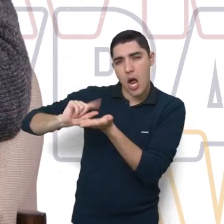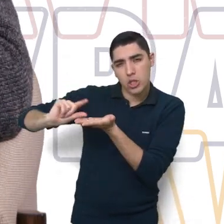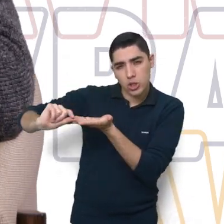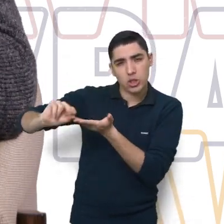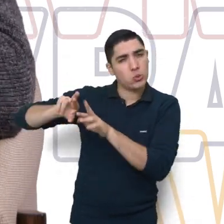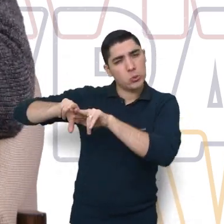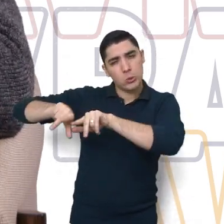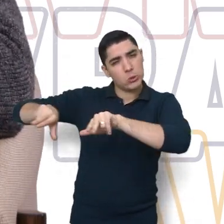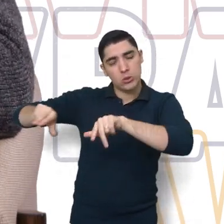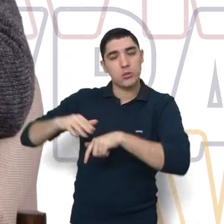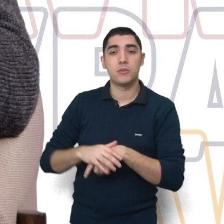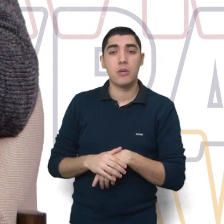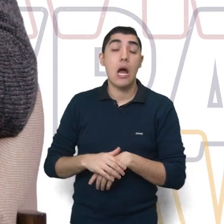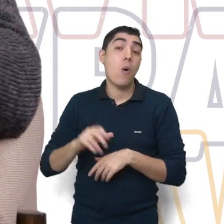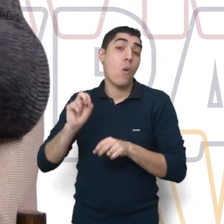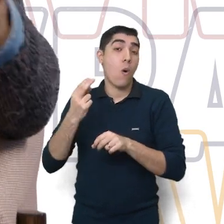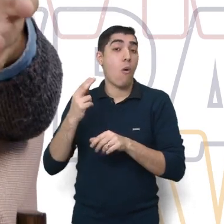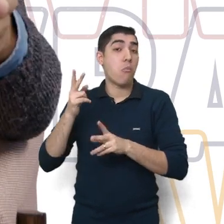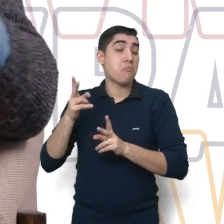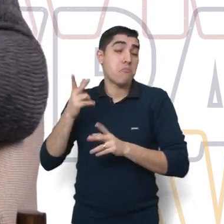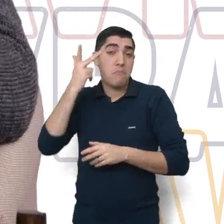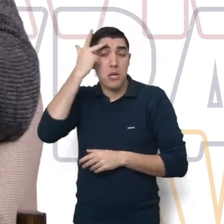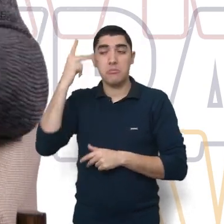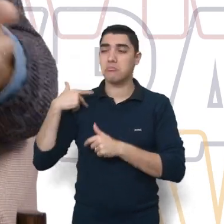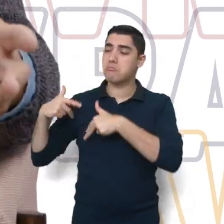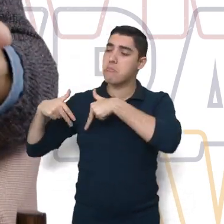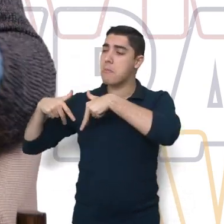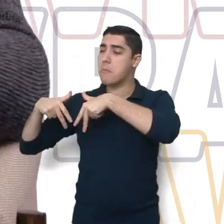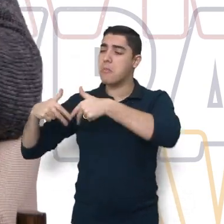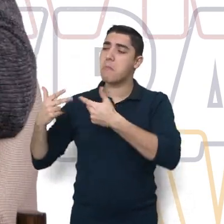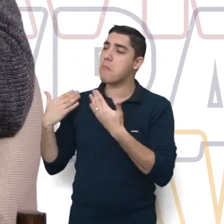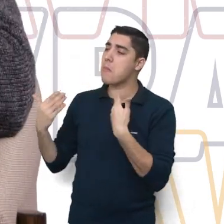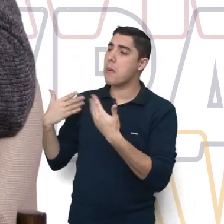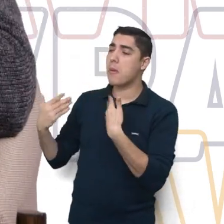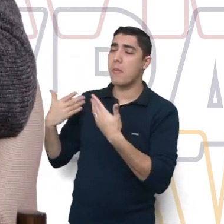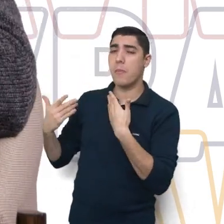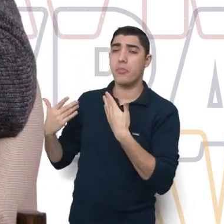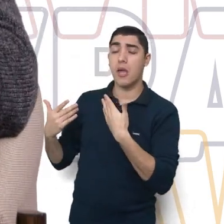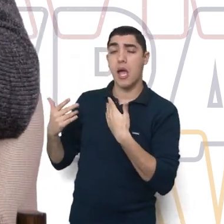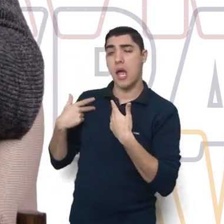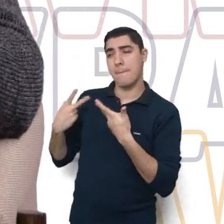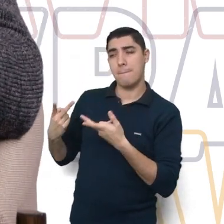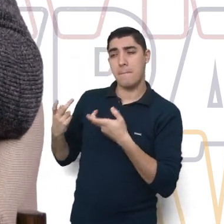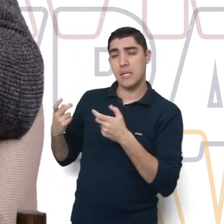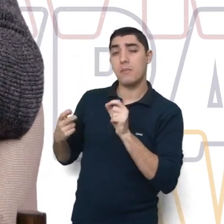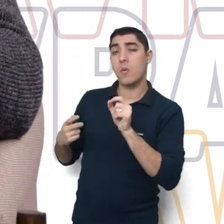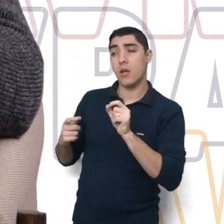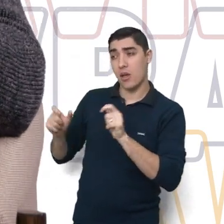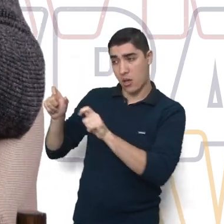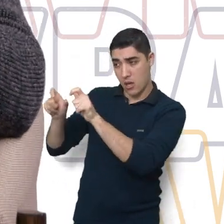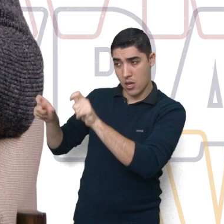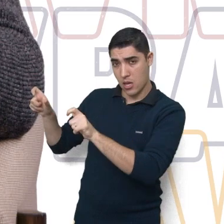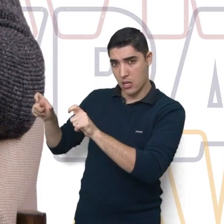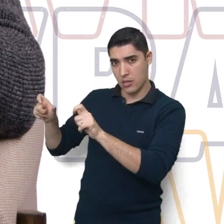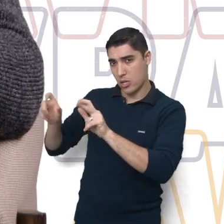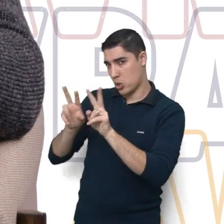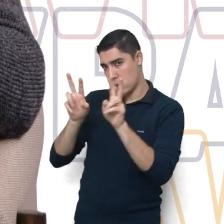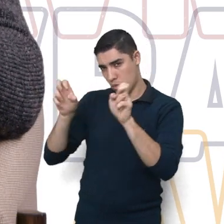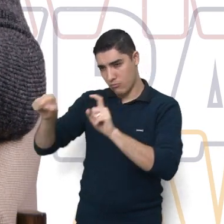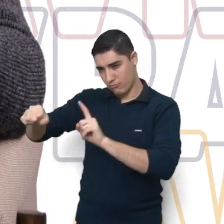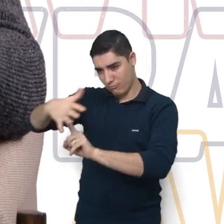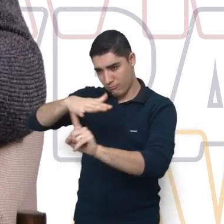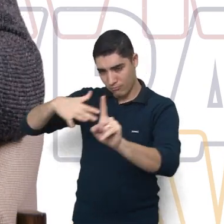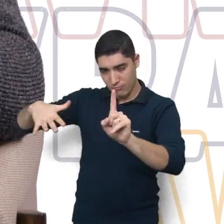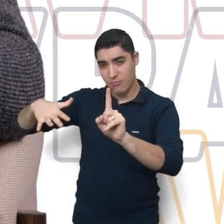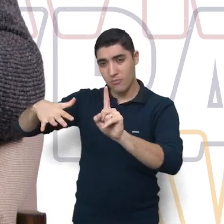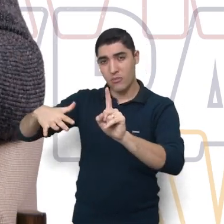extensão Universitária ou mesmo andando né conversando com as pessoas que de certa forma o conhecimento sobre